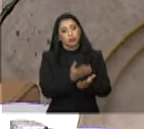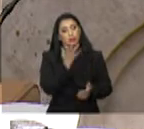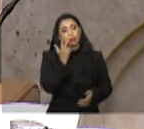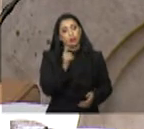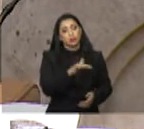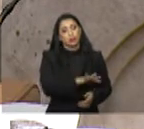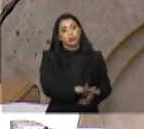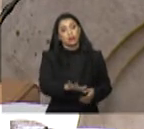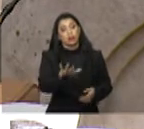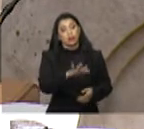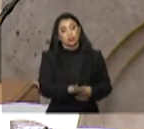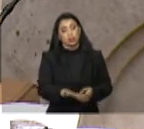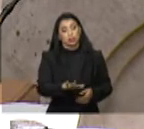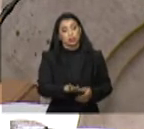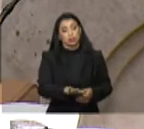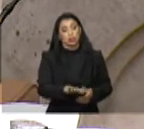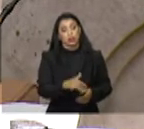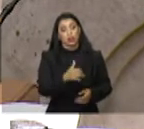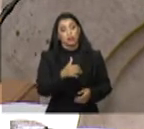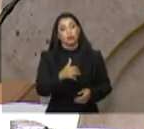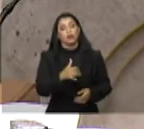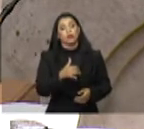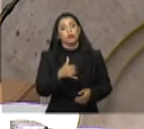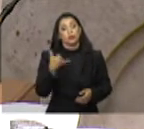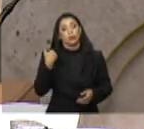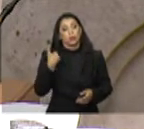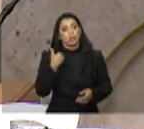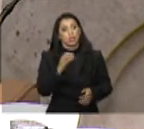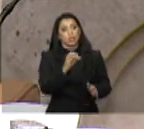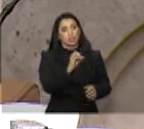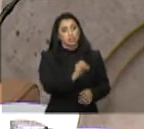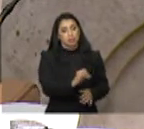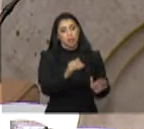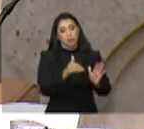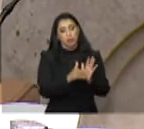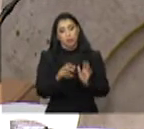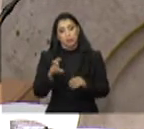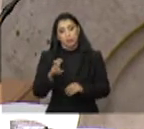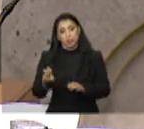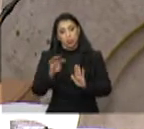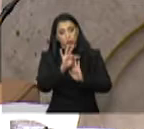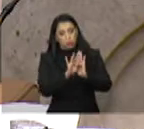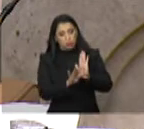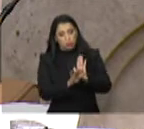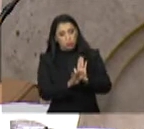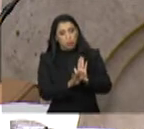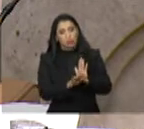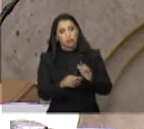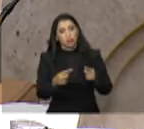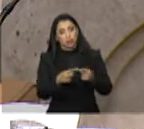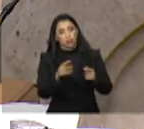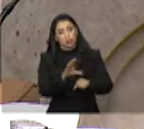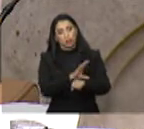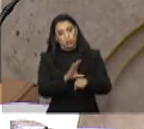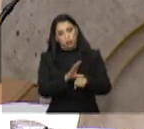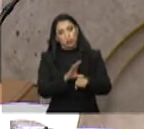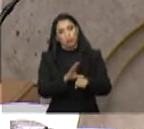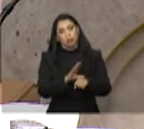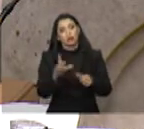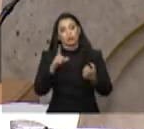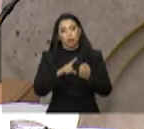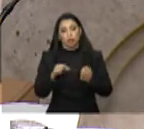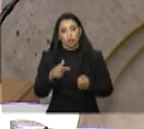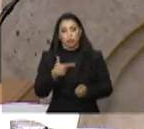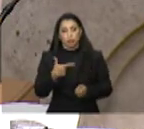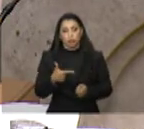a criança com idade entre 0 e 5 anos nos termos do texto constitucional aplicável Sem dúvida o artigo